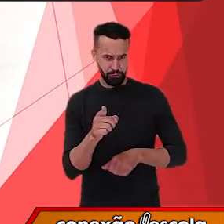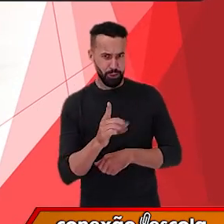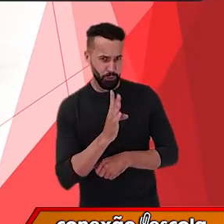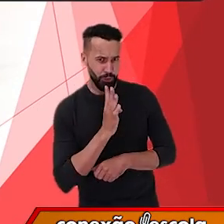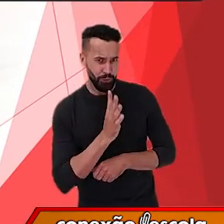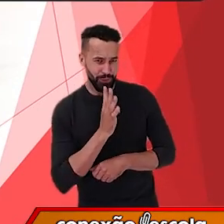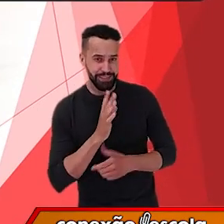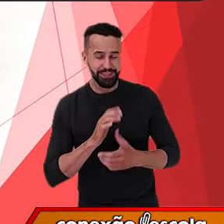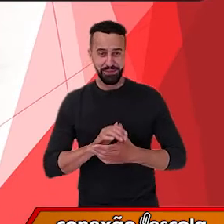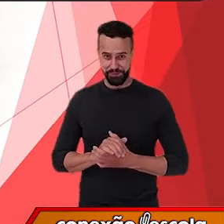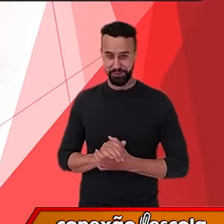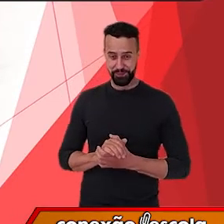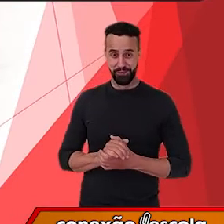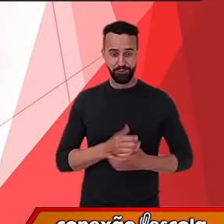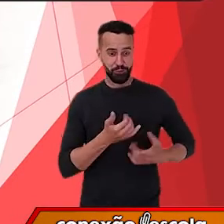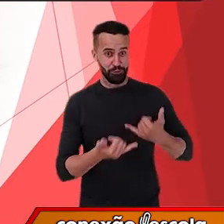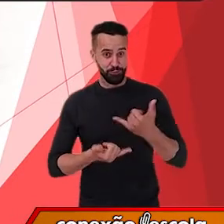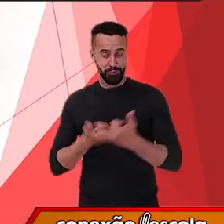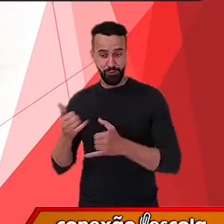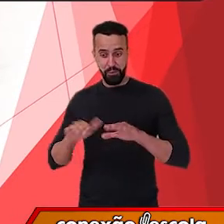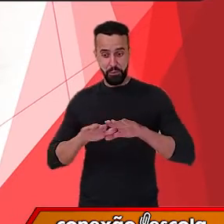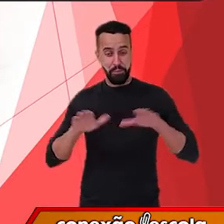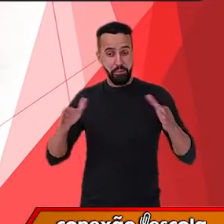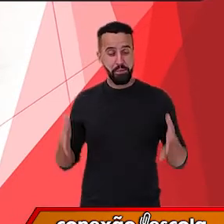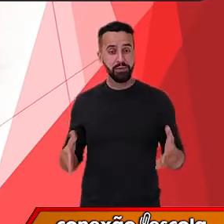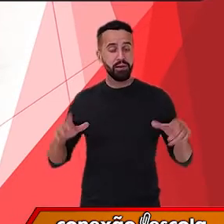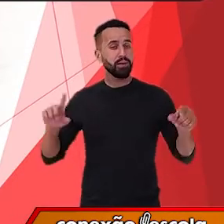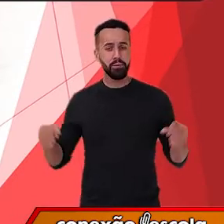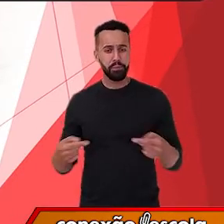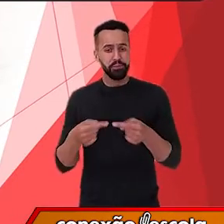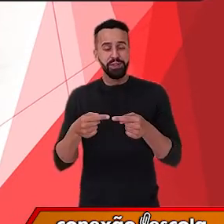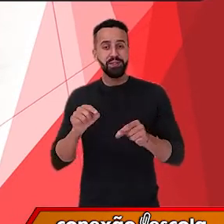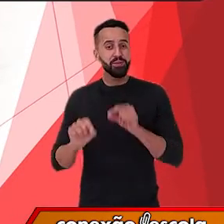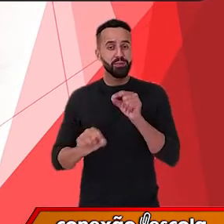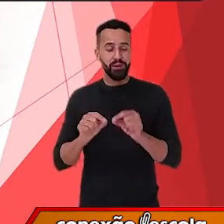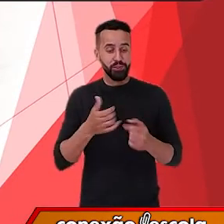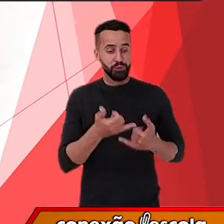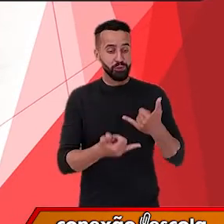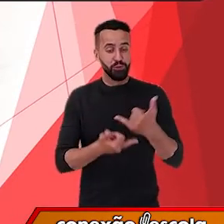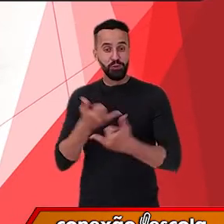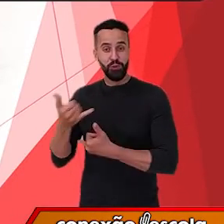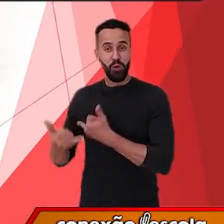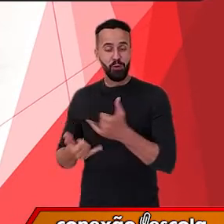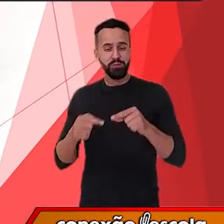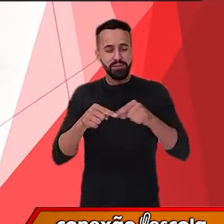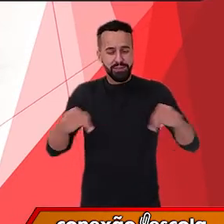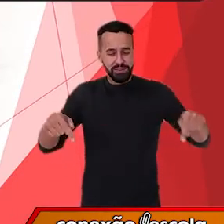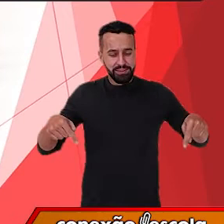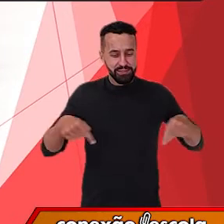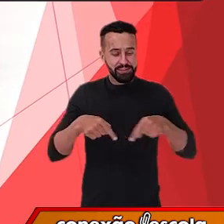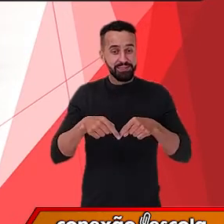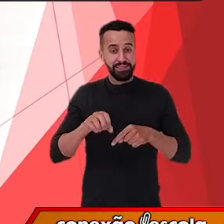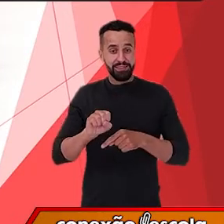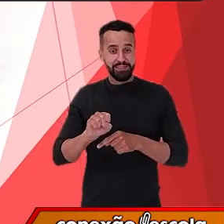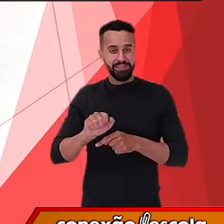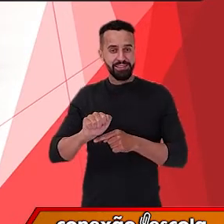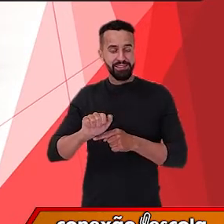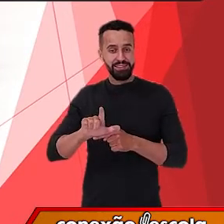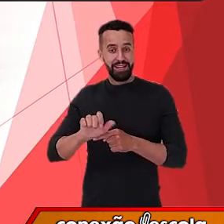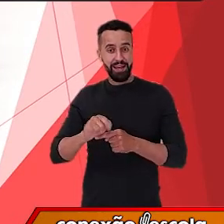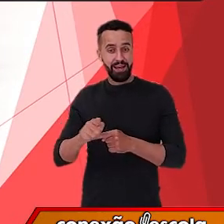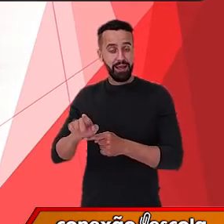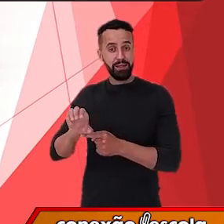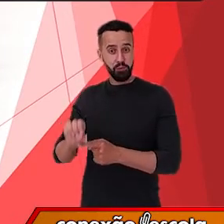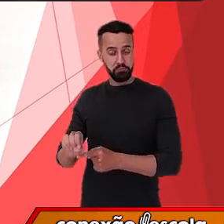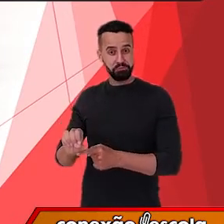jogos? Os jogos de mesa estão enquadrados dentro do universo dos jogos de salão, que são aqueles jogos que a